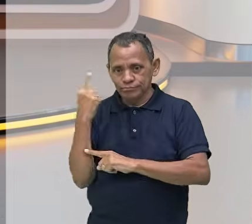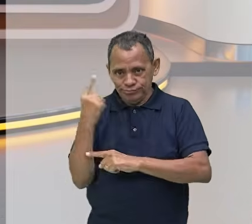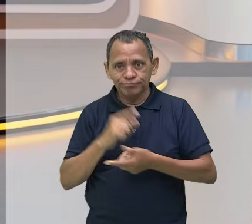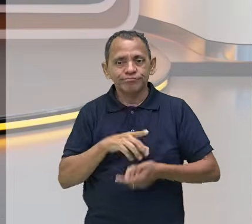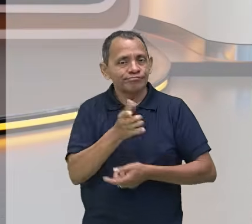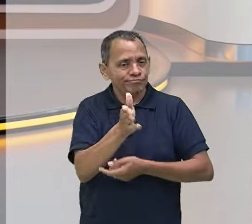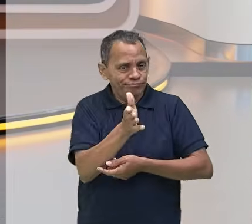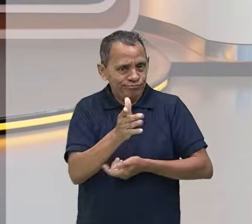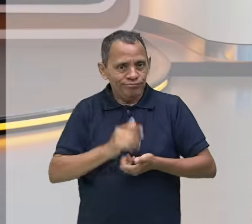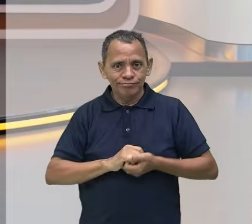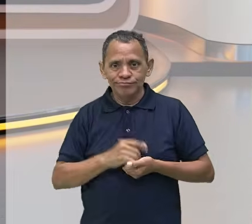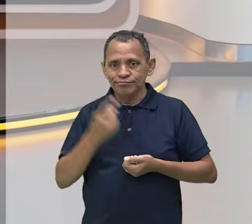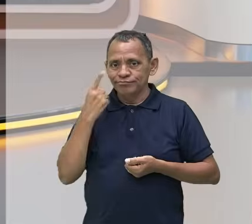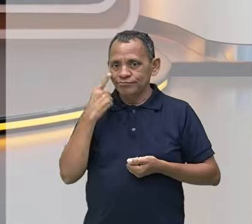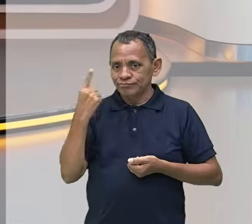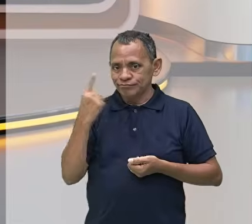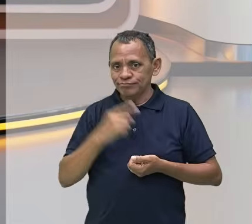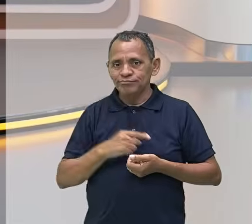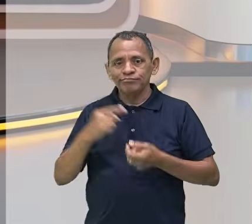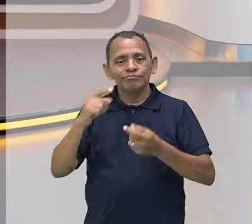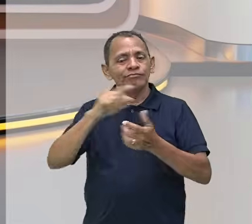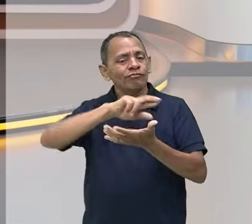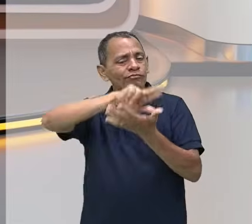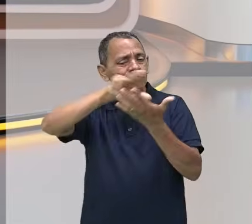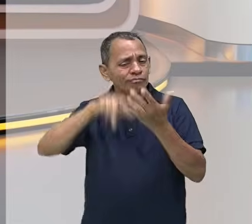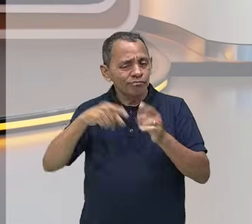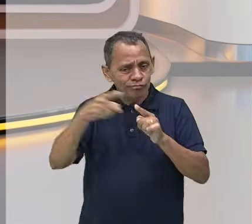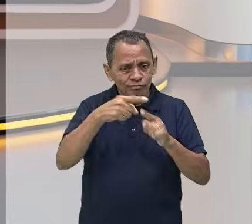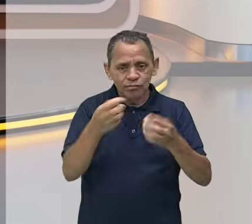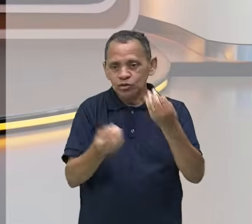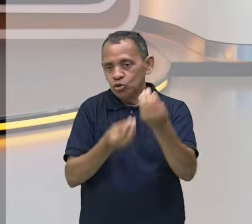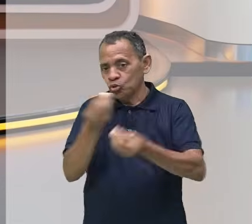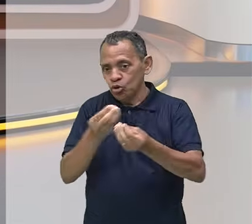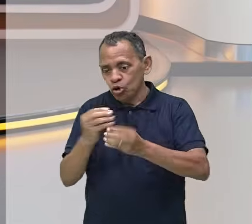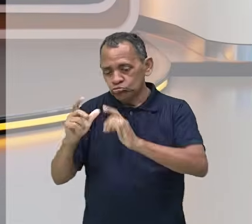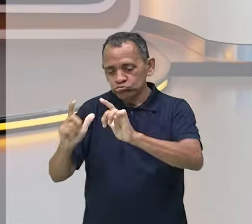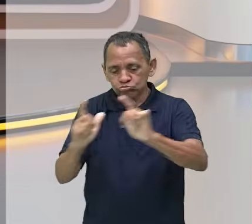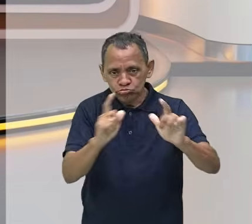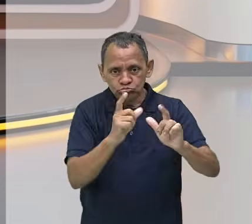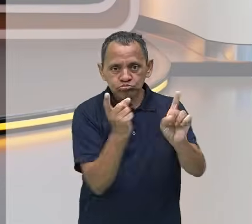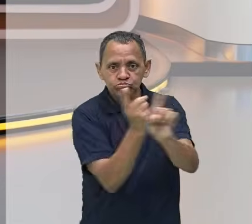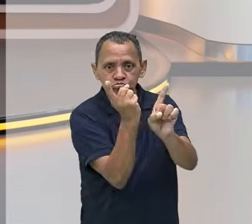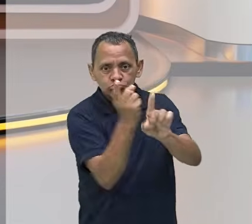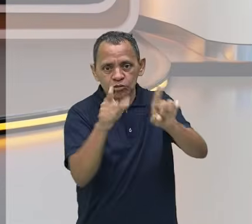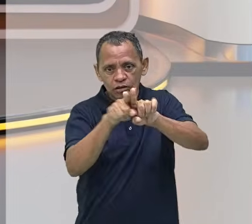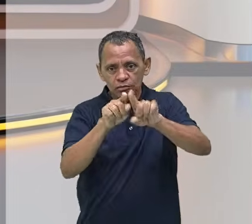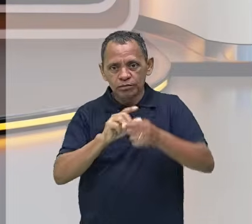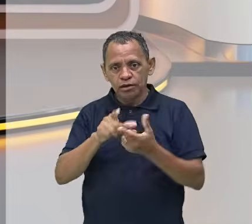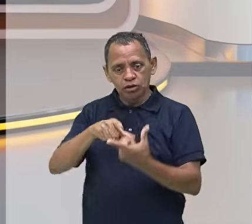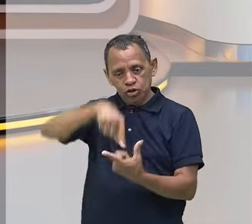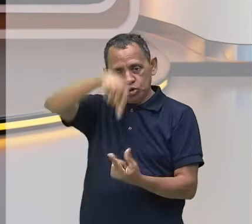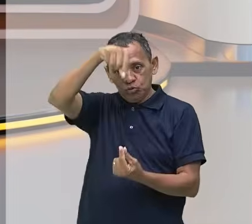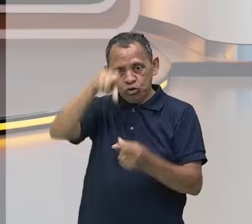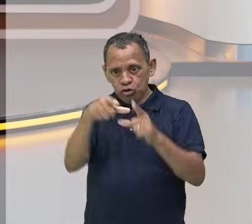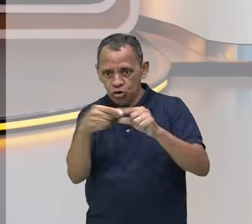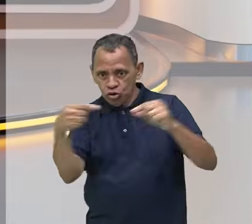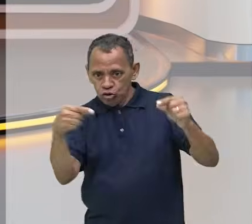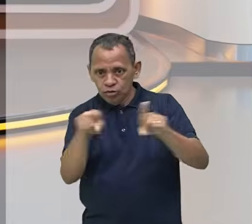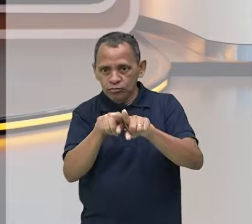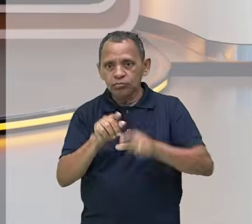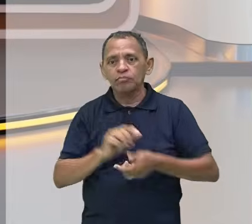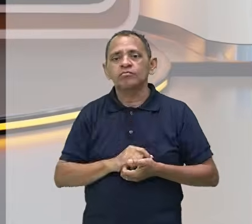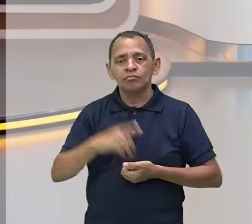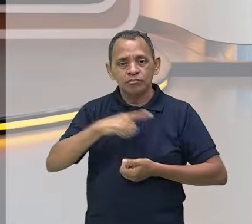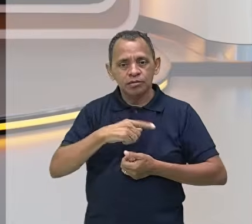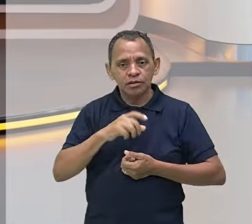diferentes tipos de se localizar. Uma delas vai ser a rosa dos ventos, como acabamos de ver. Um